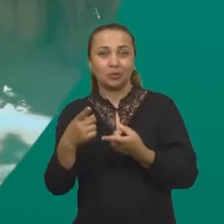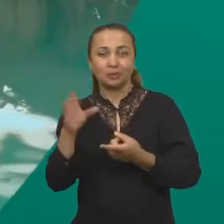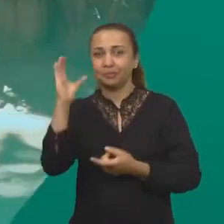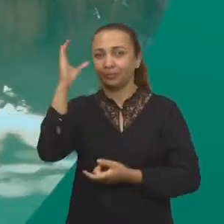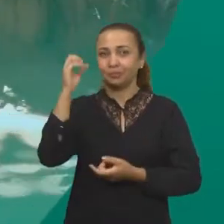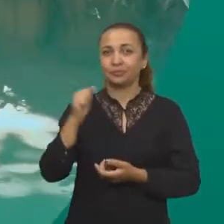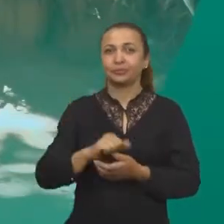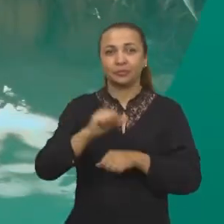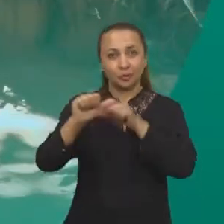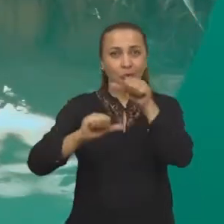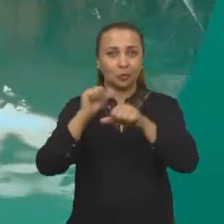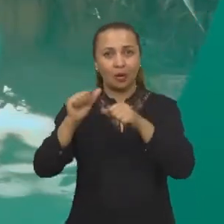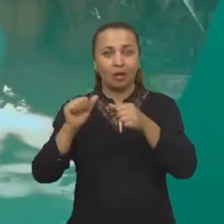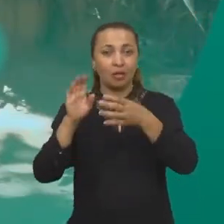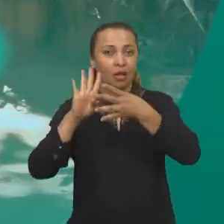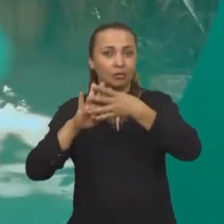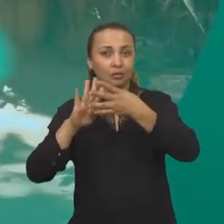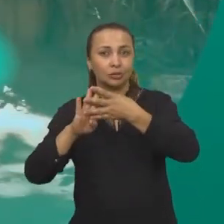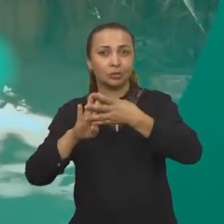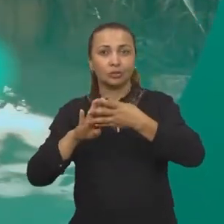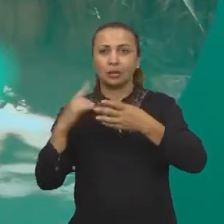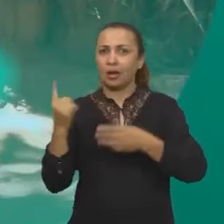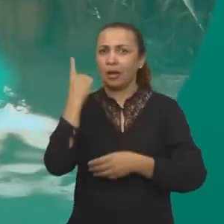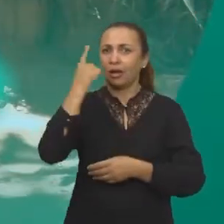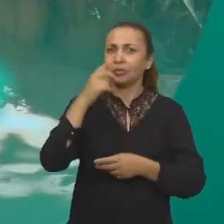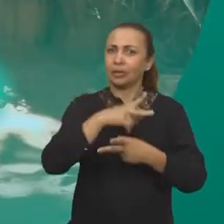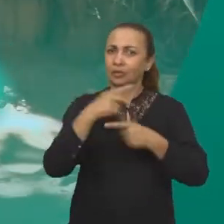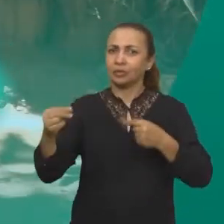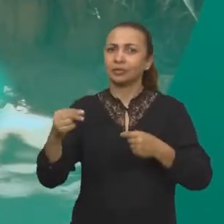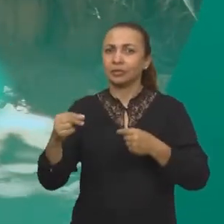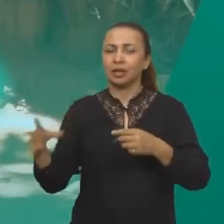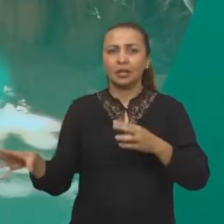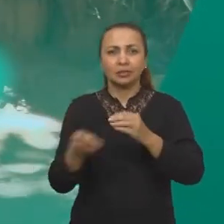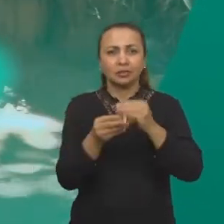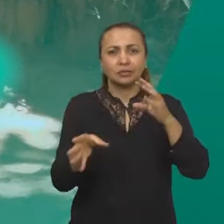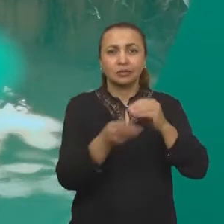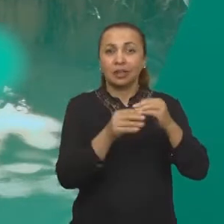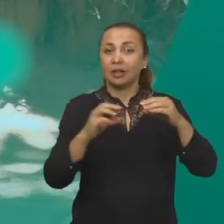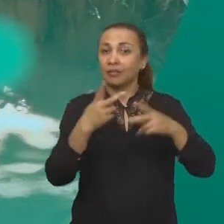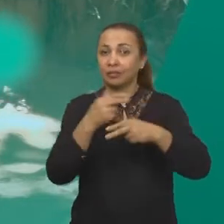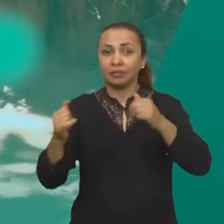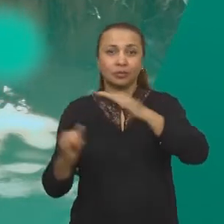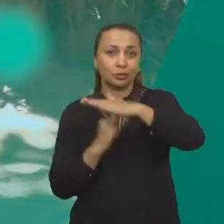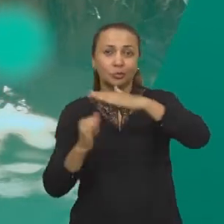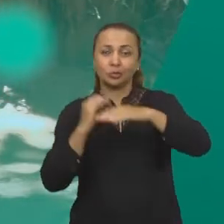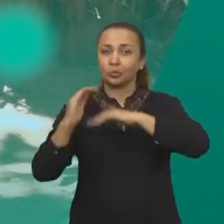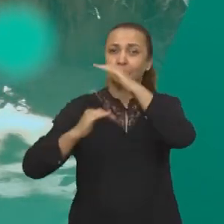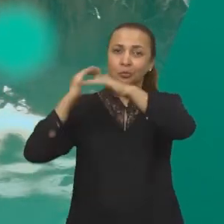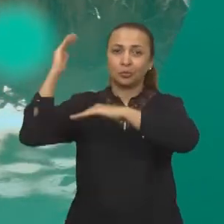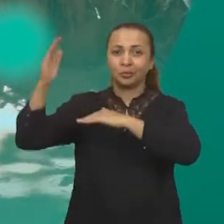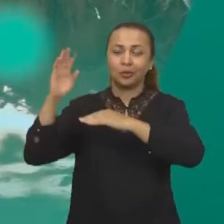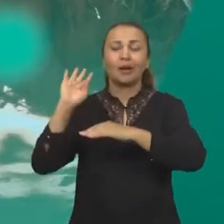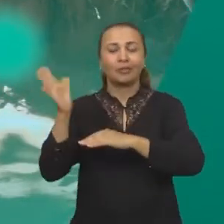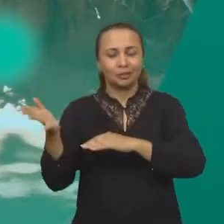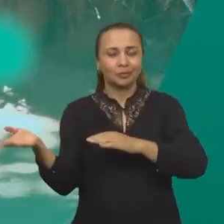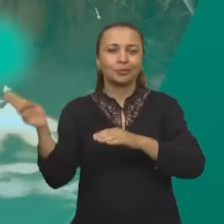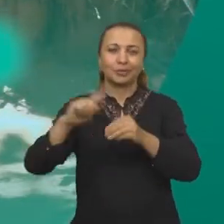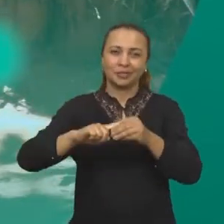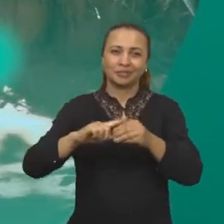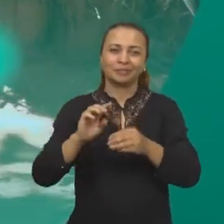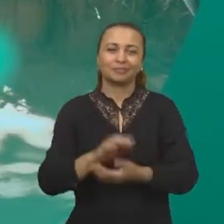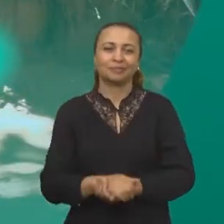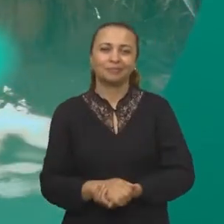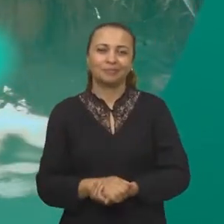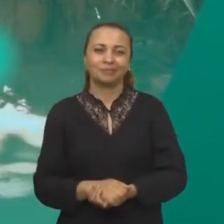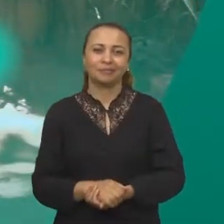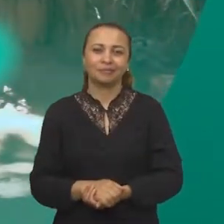mundo. Veja em instantes, cientistas desenvolvem uma rede de alta velocidade que integra diversas instituições de ensino superior. A